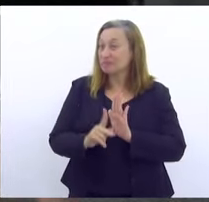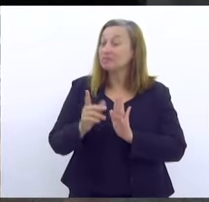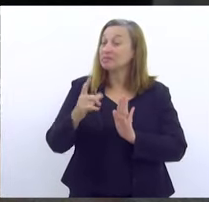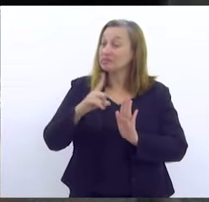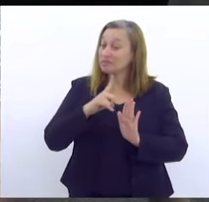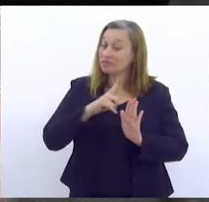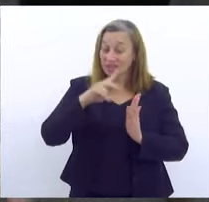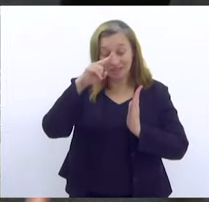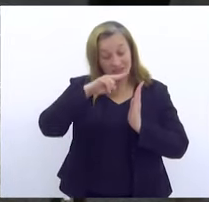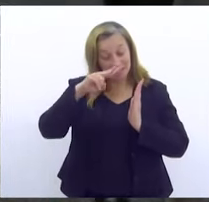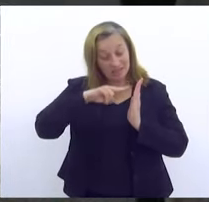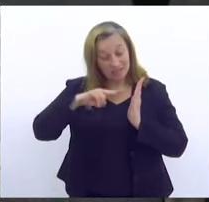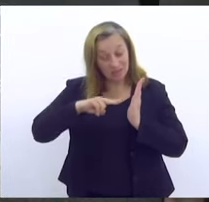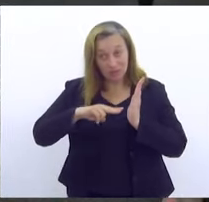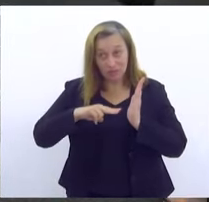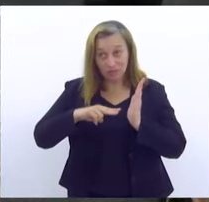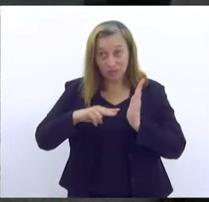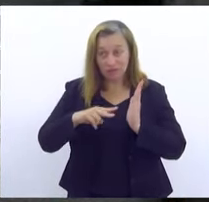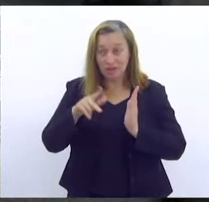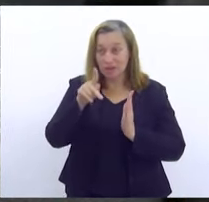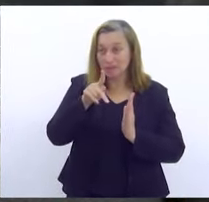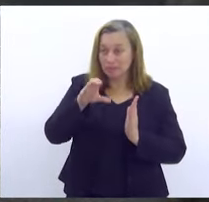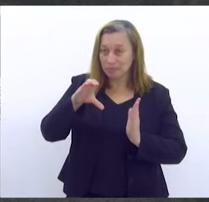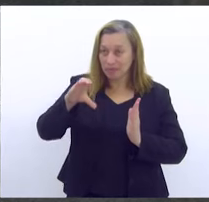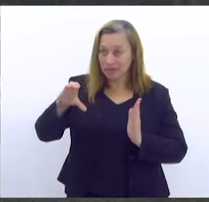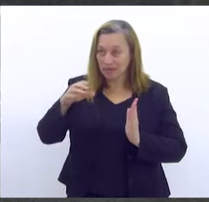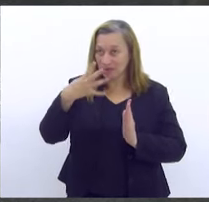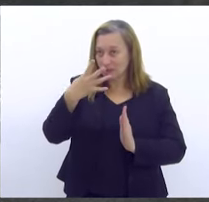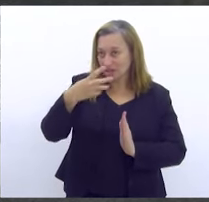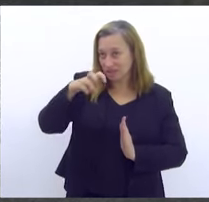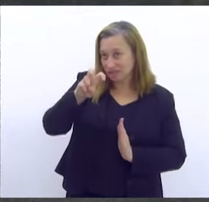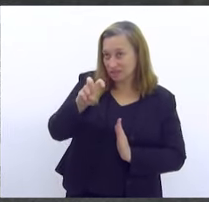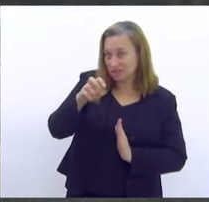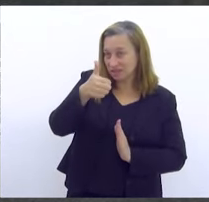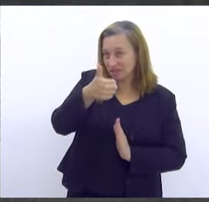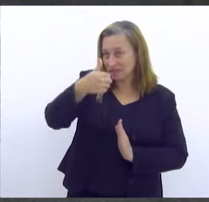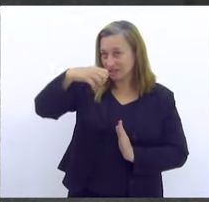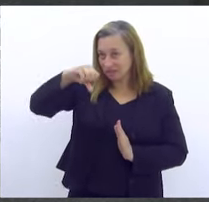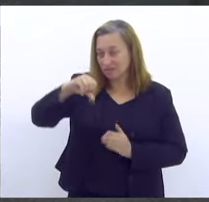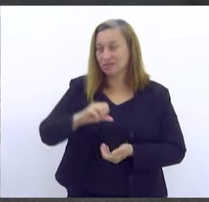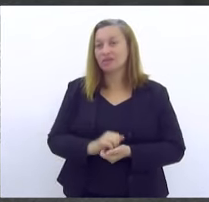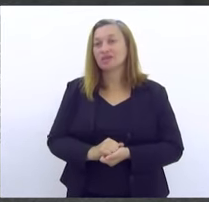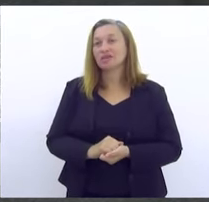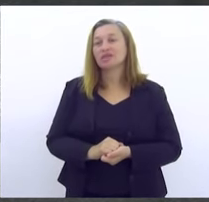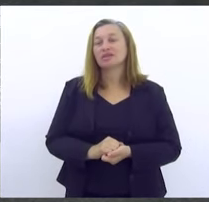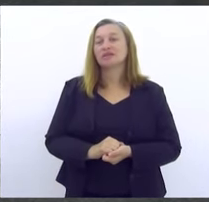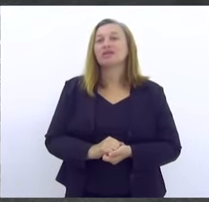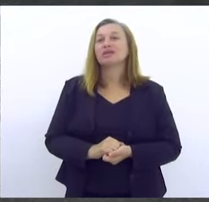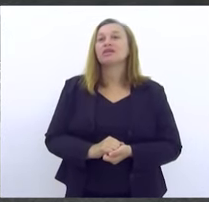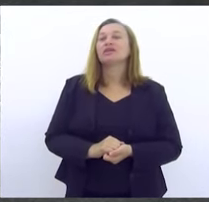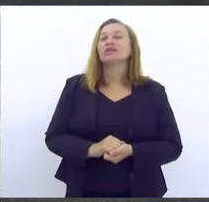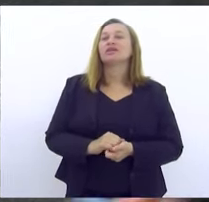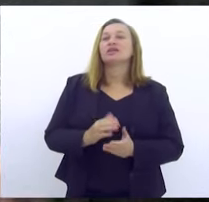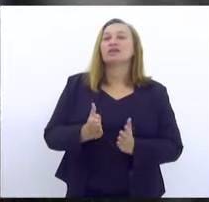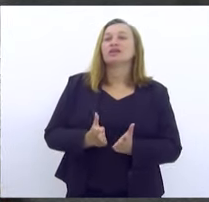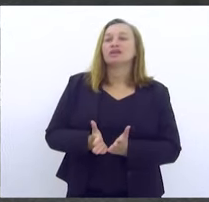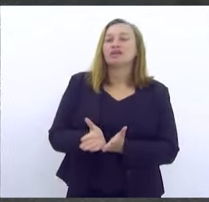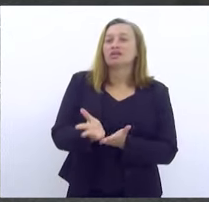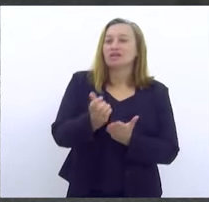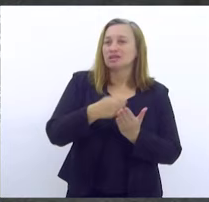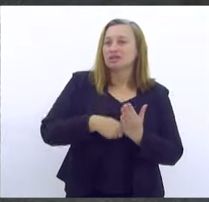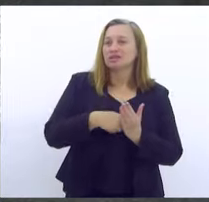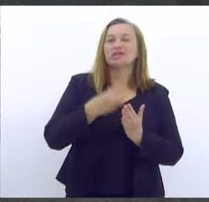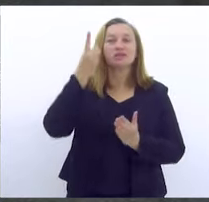tivesse lido a PEC 45 de 19 da reforma tributária, deputado